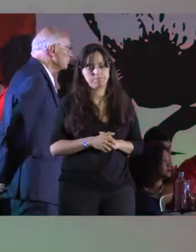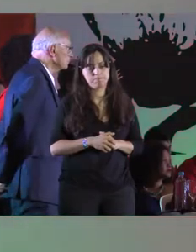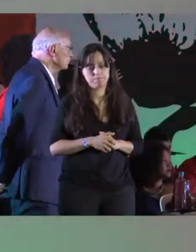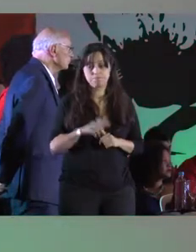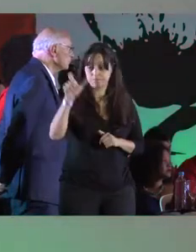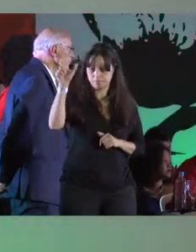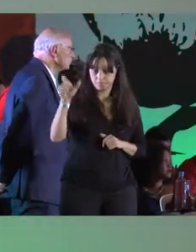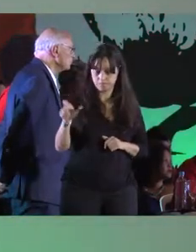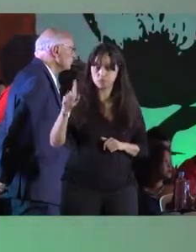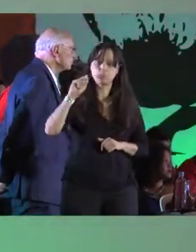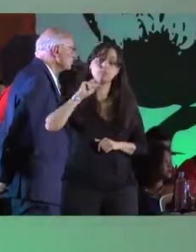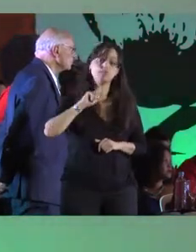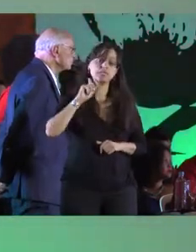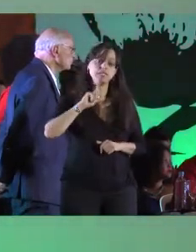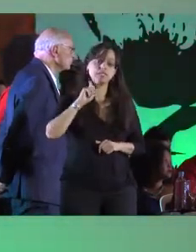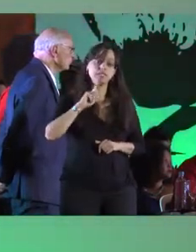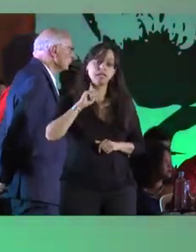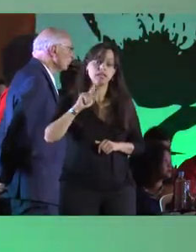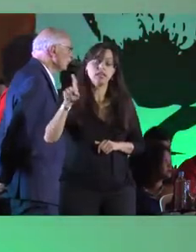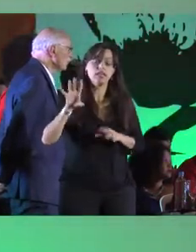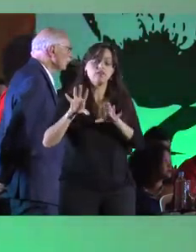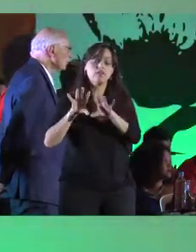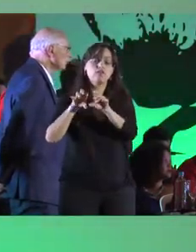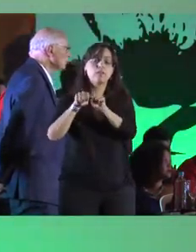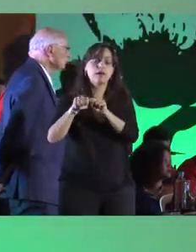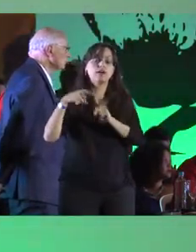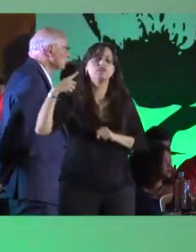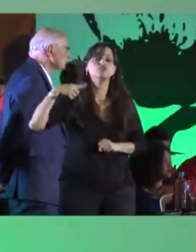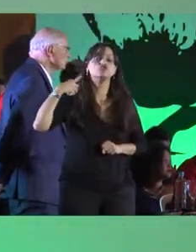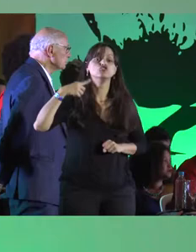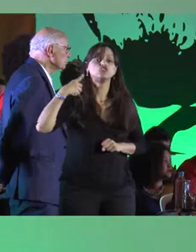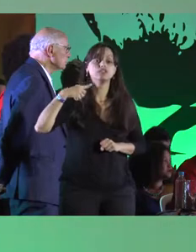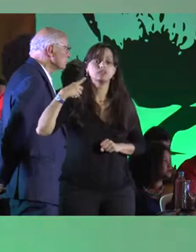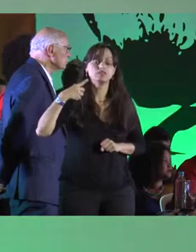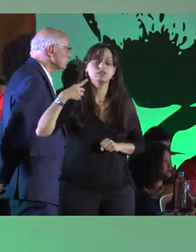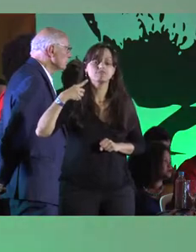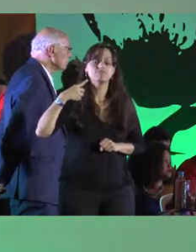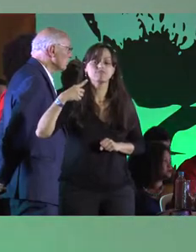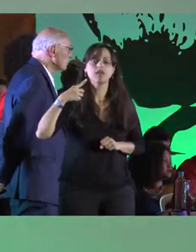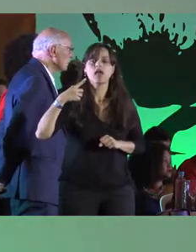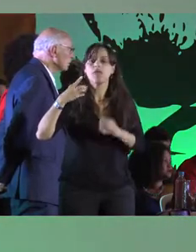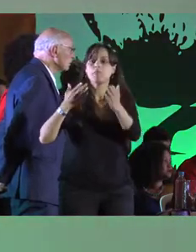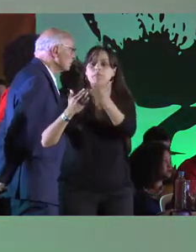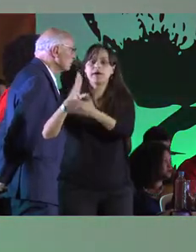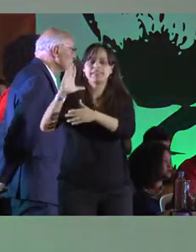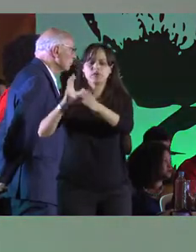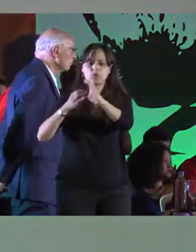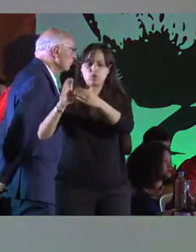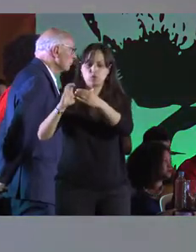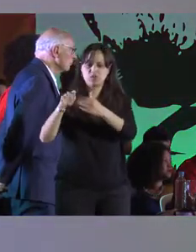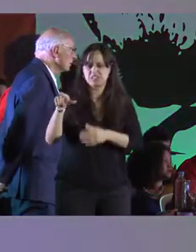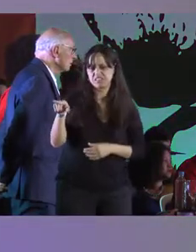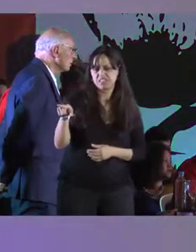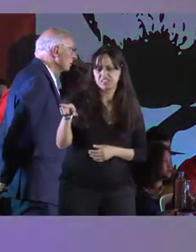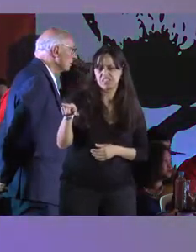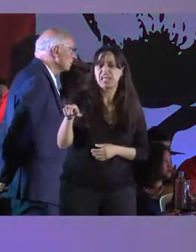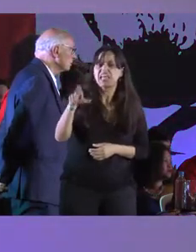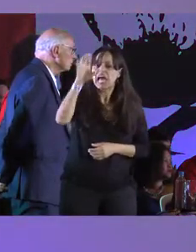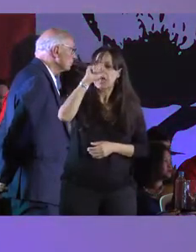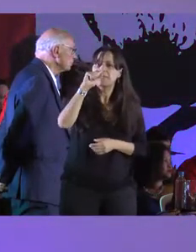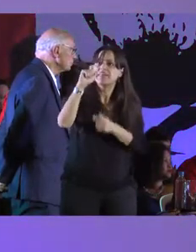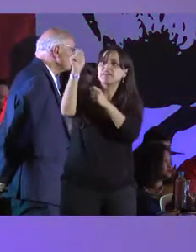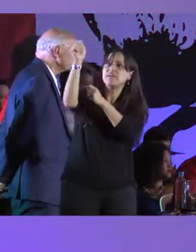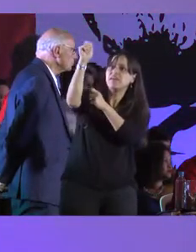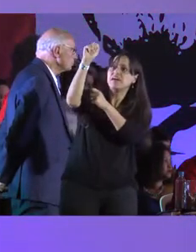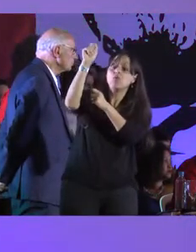em direito e prestar um concurso depois de 3 anos estudando à custa do pai. De um menino que aprendeu a empinar papagaio na